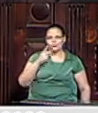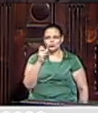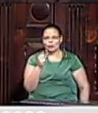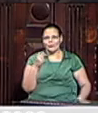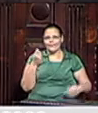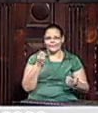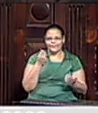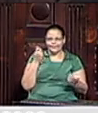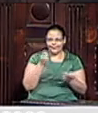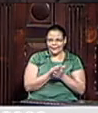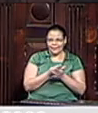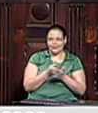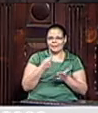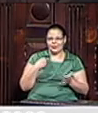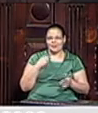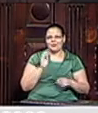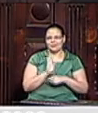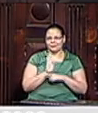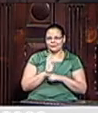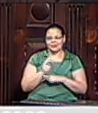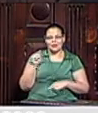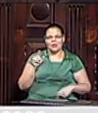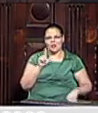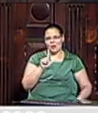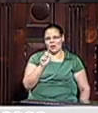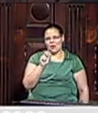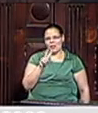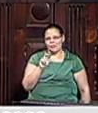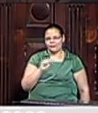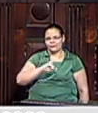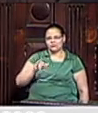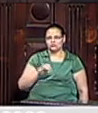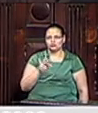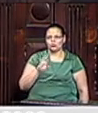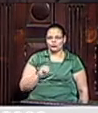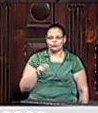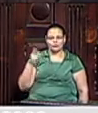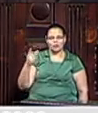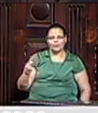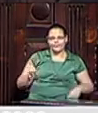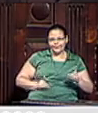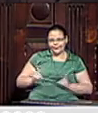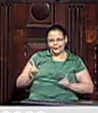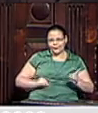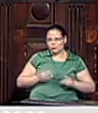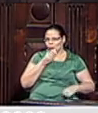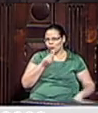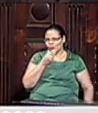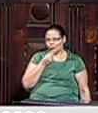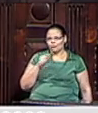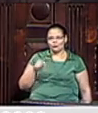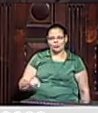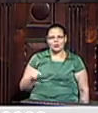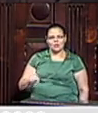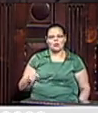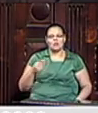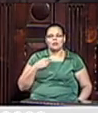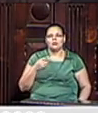pagar a sua defesa na Lava Jato e escalou seu primo para ser o portador da